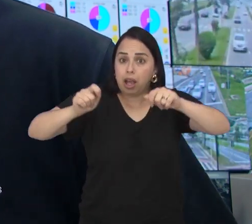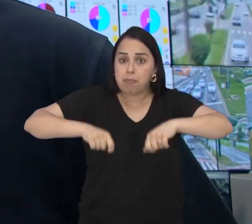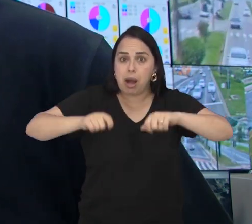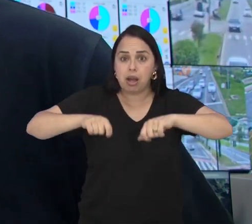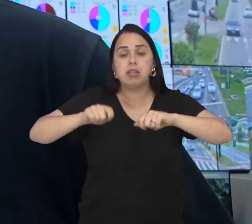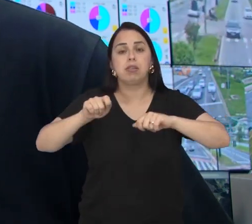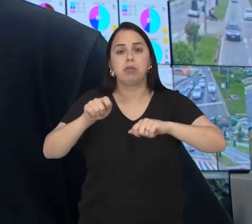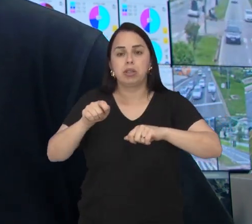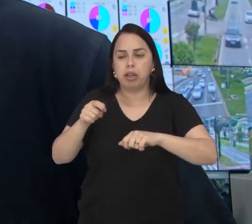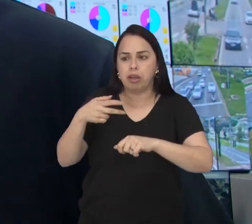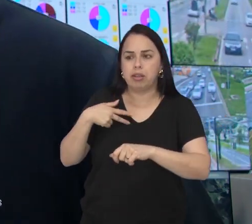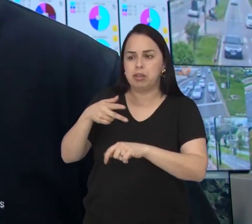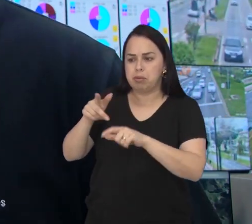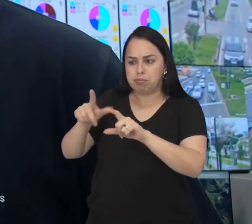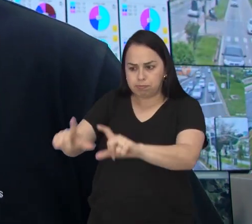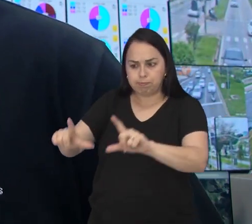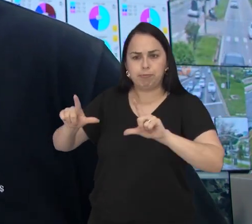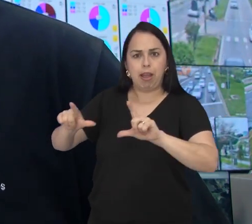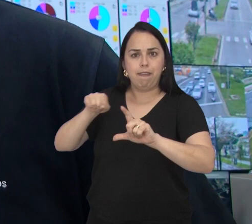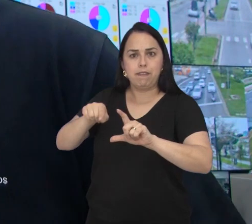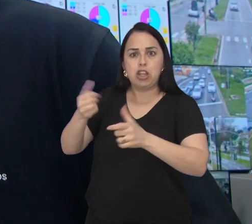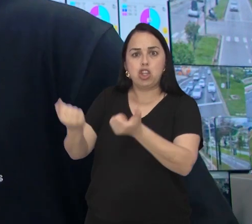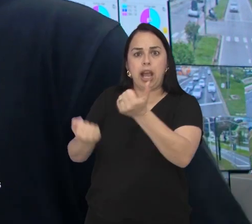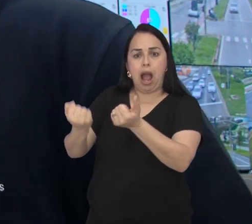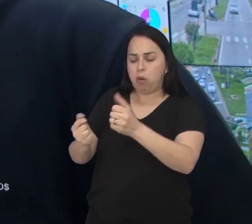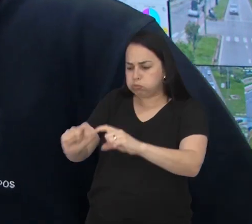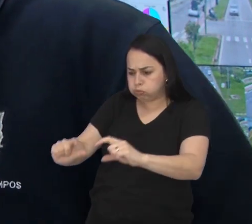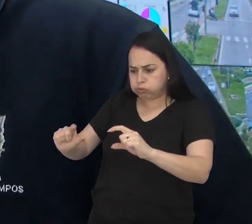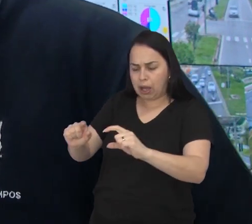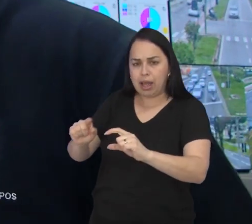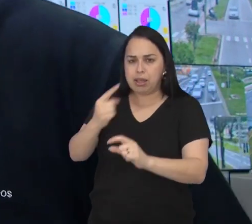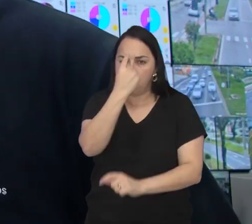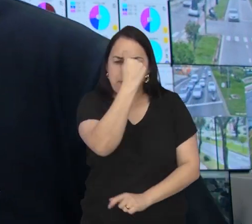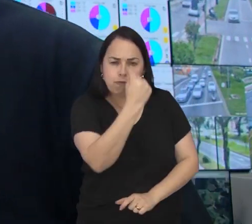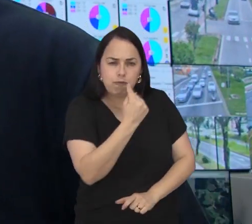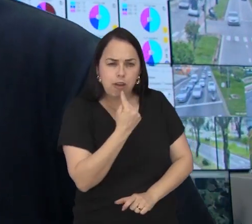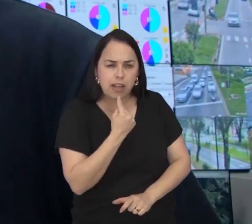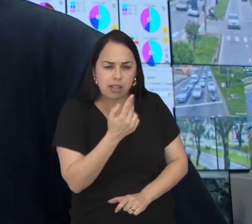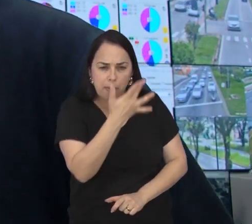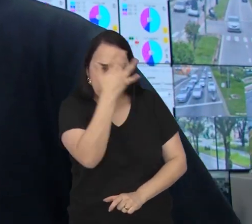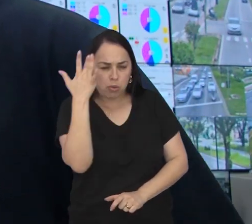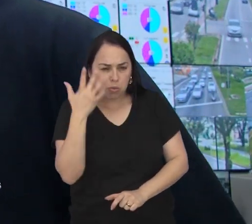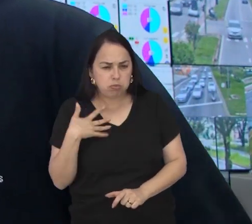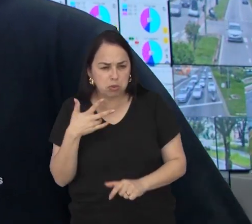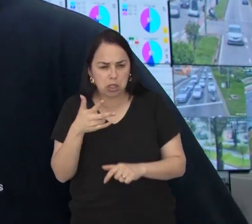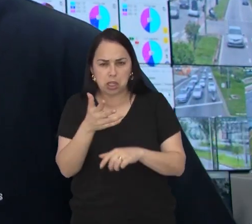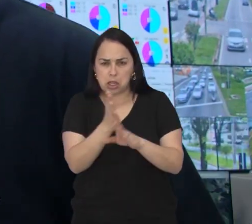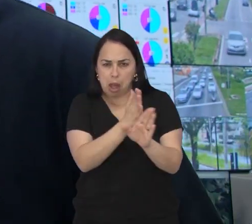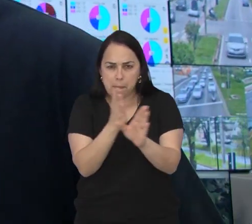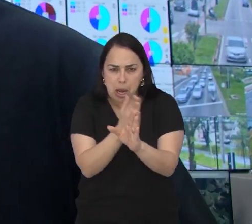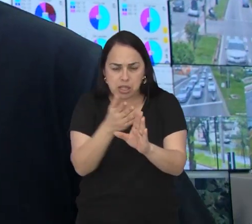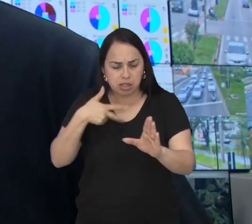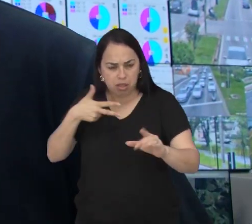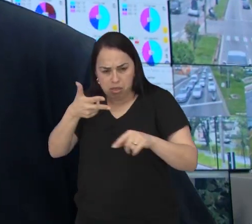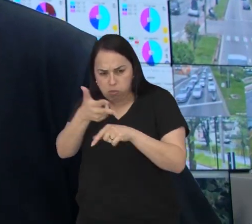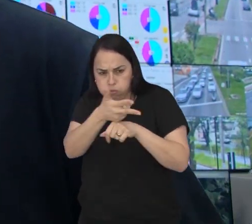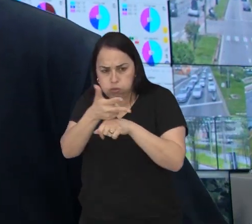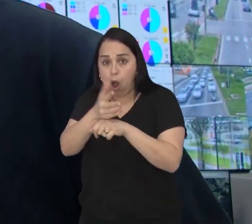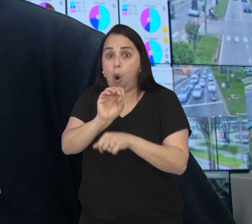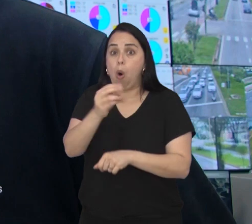possível também cadastrar tanto placas de veículo como faces de pessoas também, pessoas que estejam procuradas ou pessoas que estejam